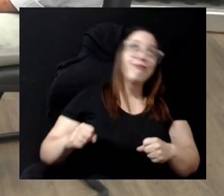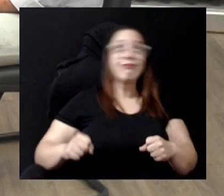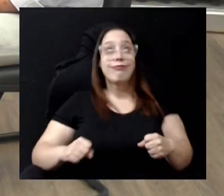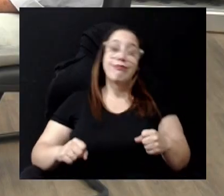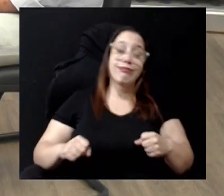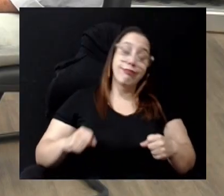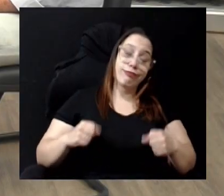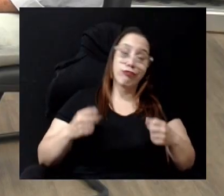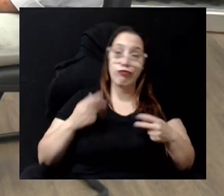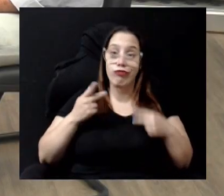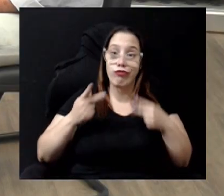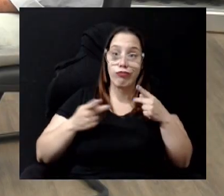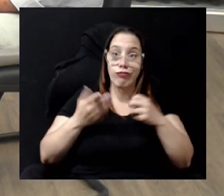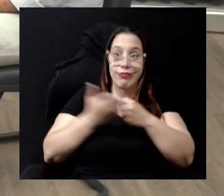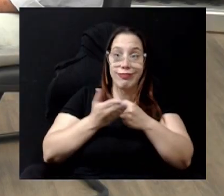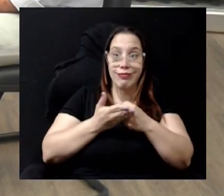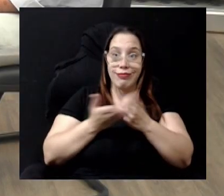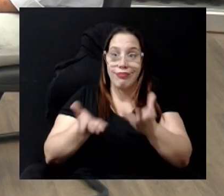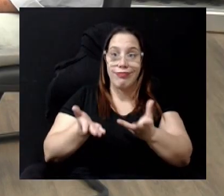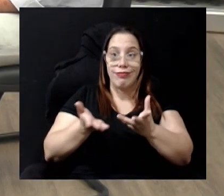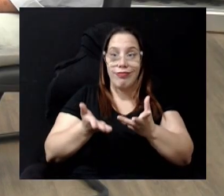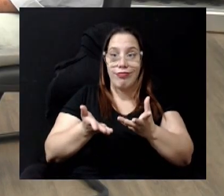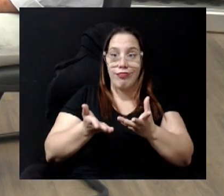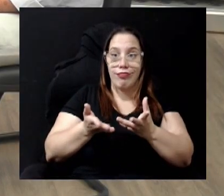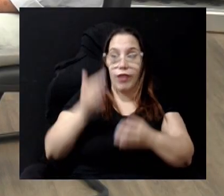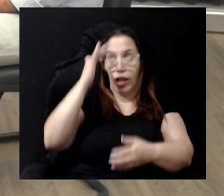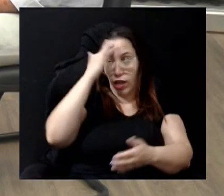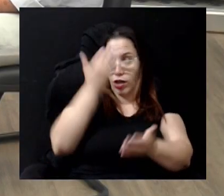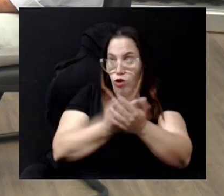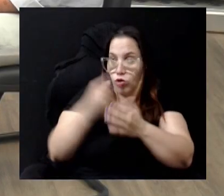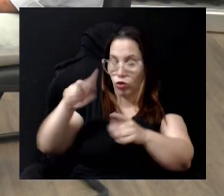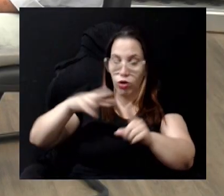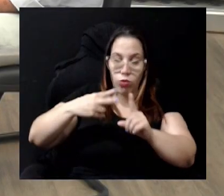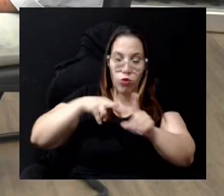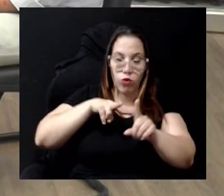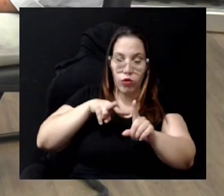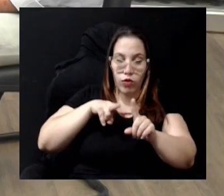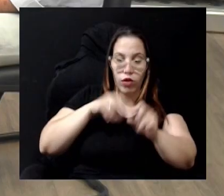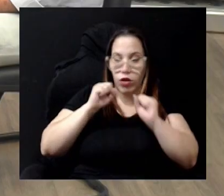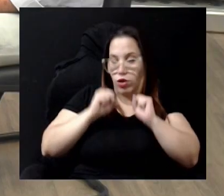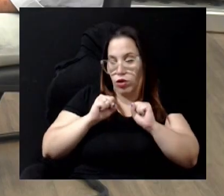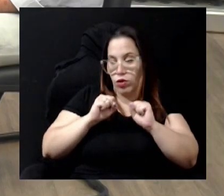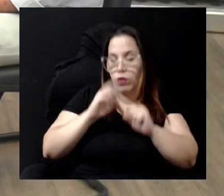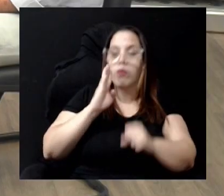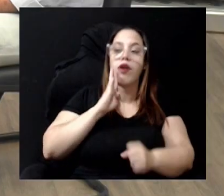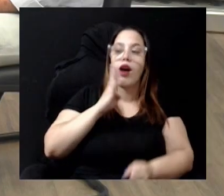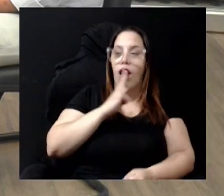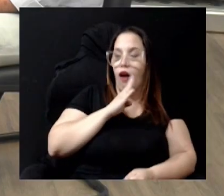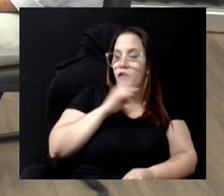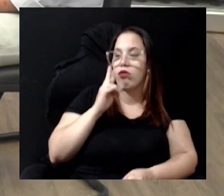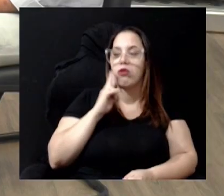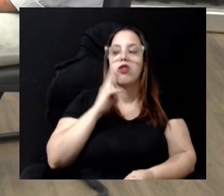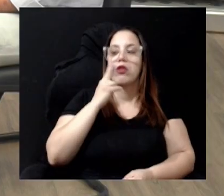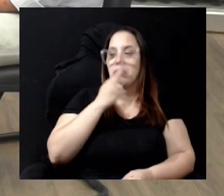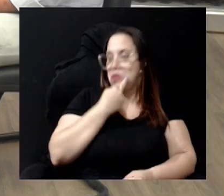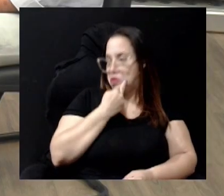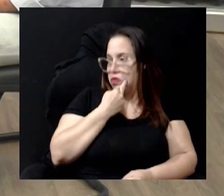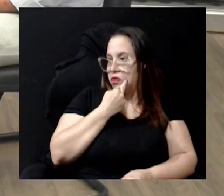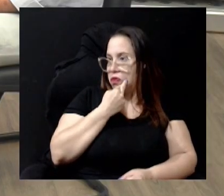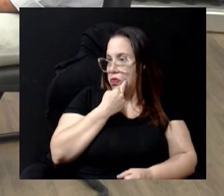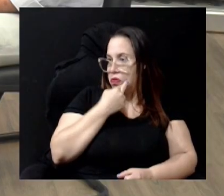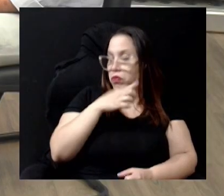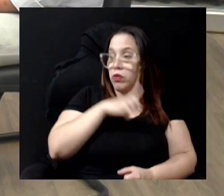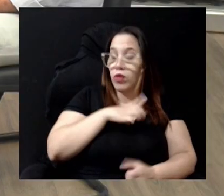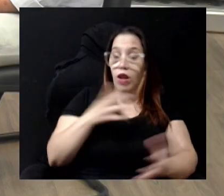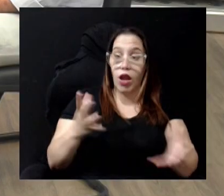anterior, né? Então, o senhor acredita que, no seu ponto de vista, o setor de bares e restaurantes, eles têm um aquecimento, eles